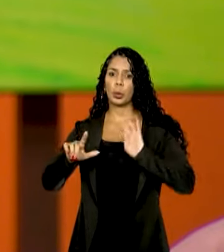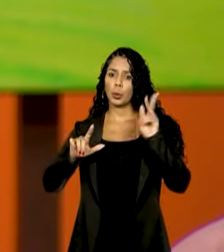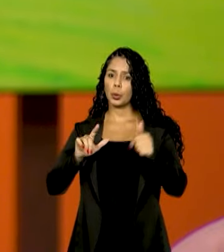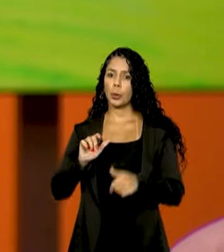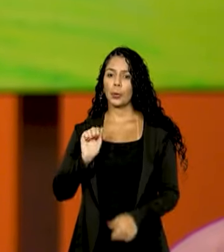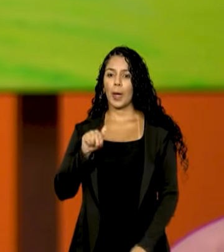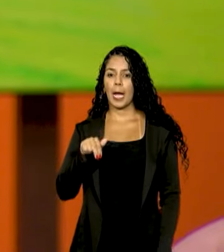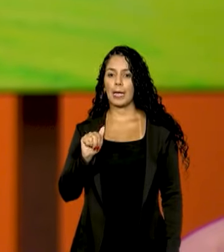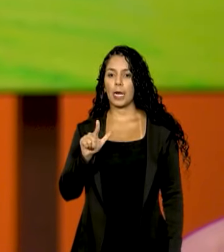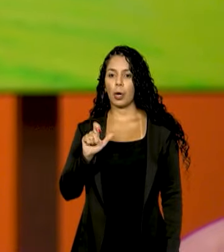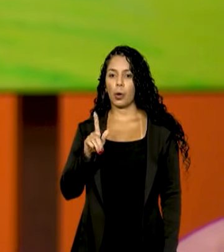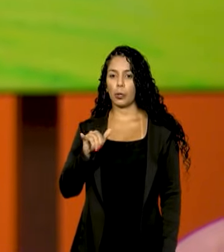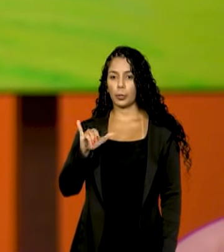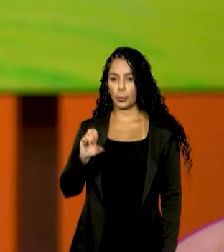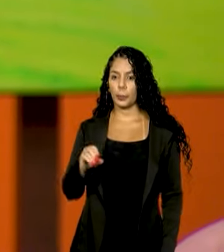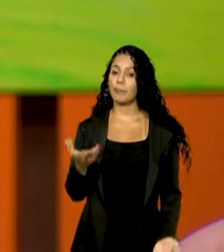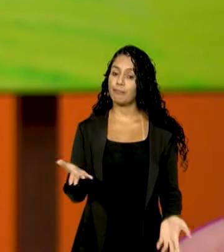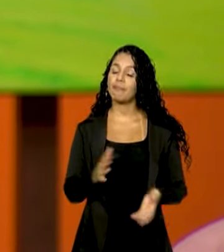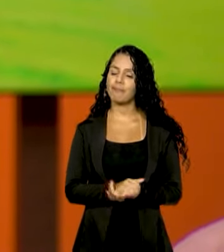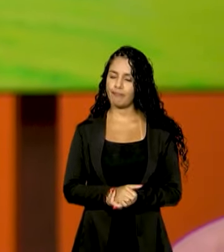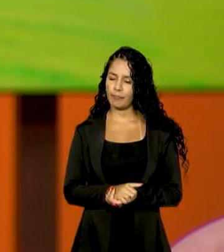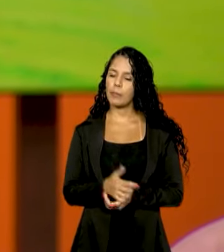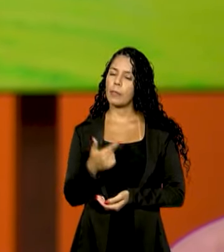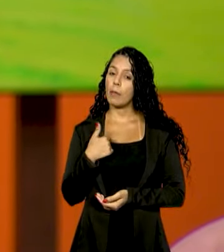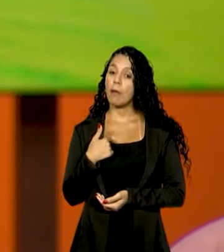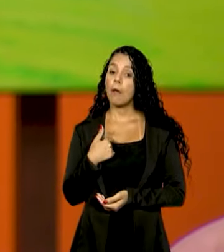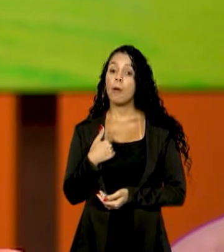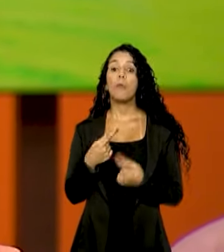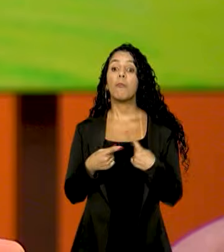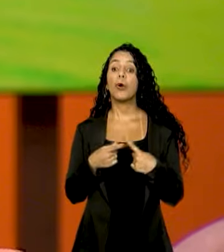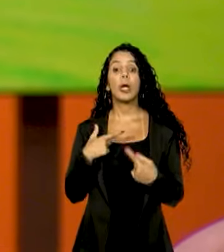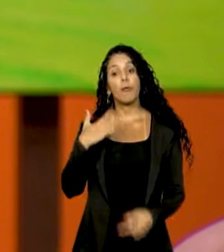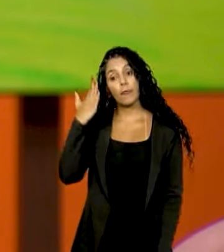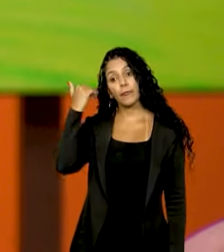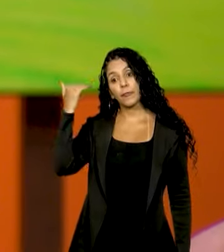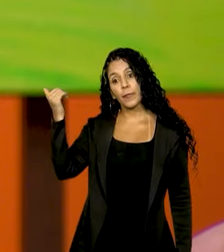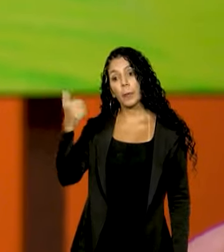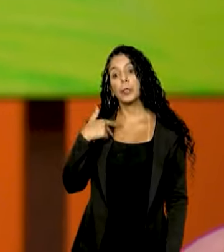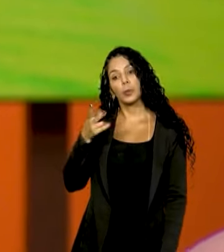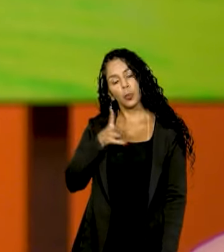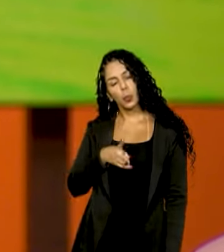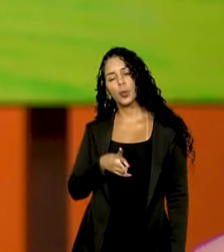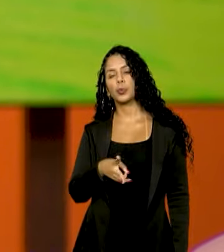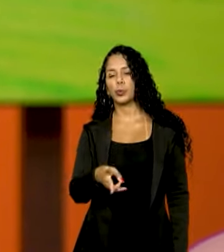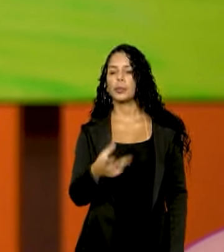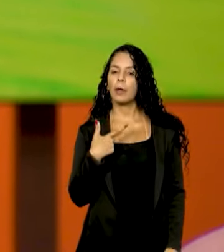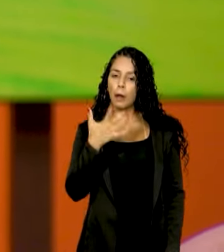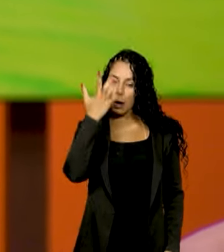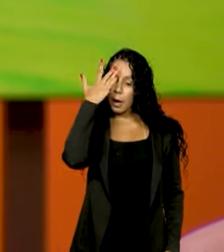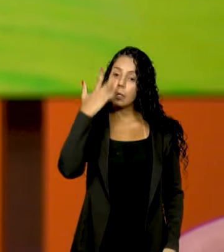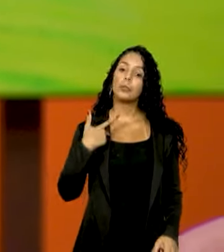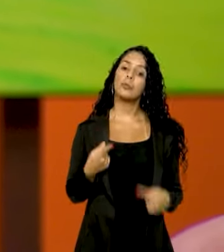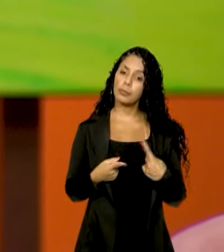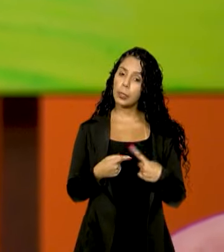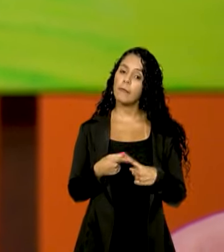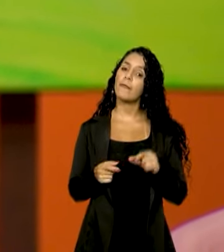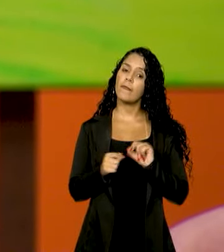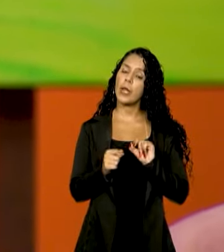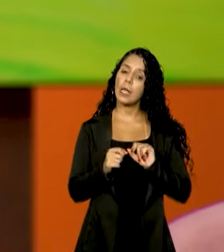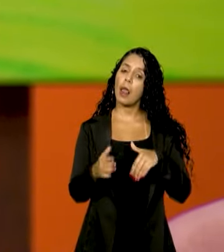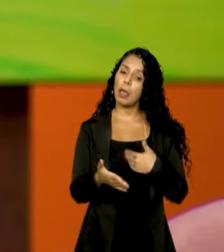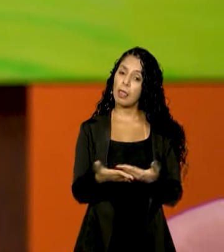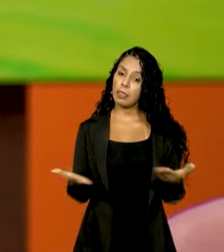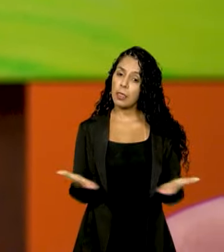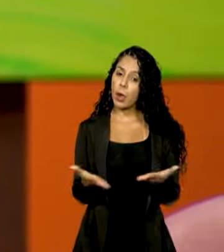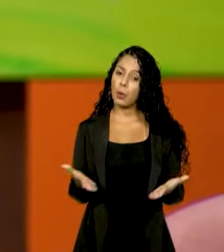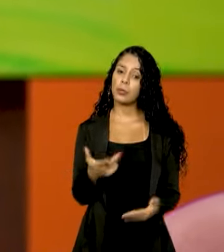né? Aí eu fiquei conhecida... pela continuidade, eu acho, né? Por estar fazendo até hoje,